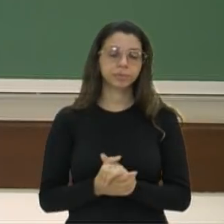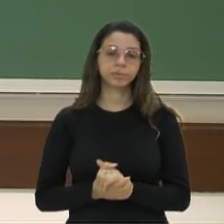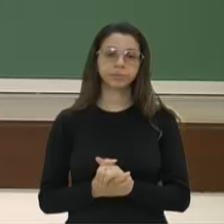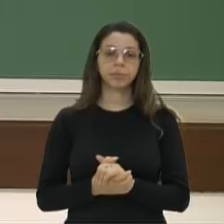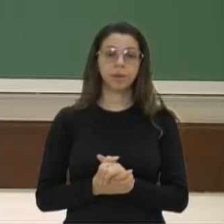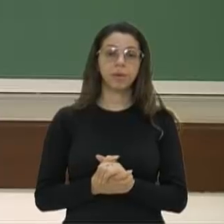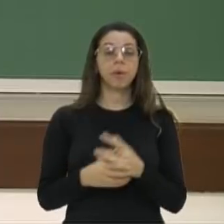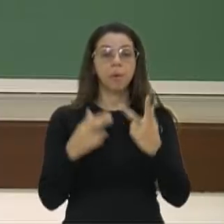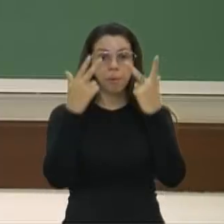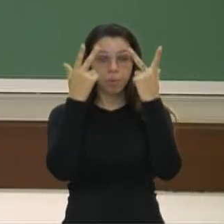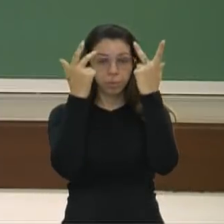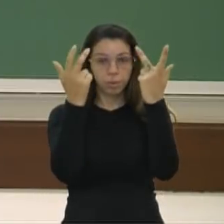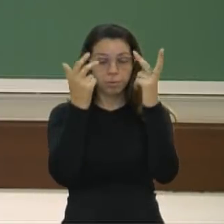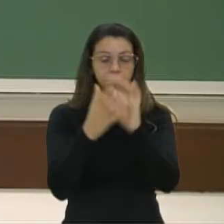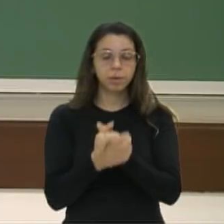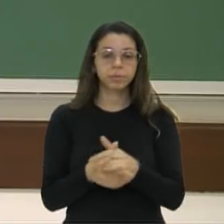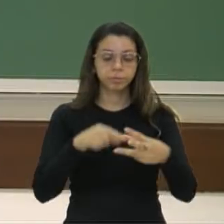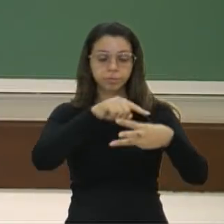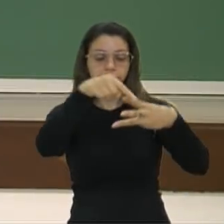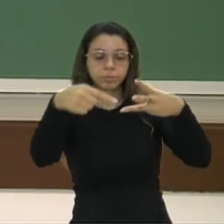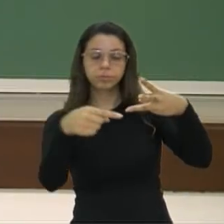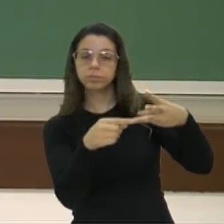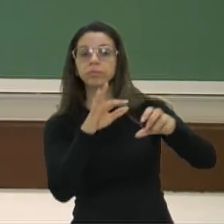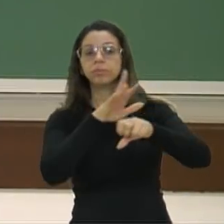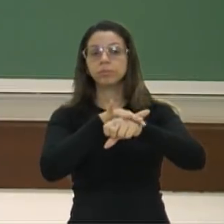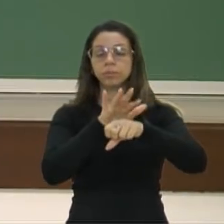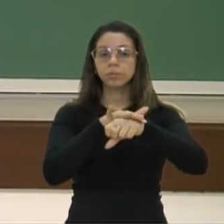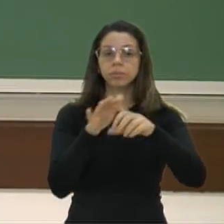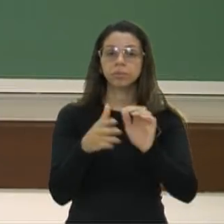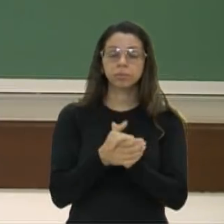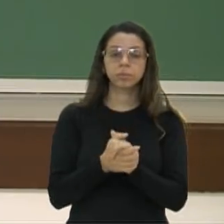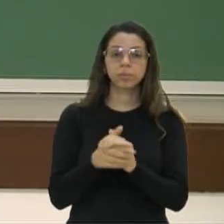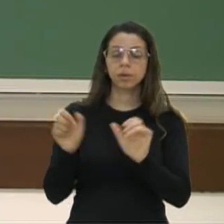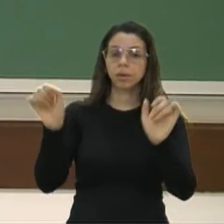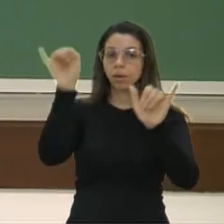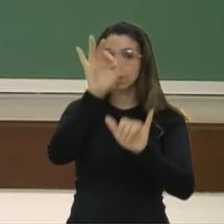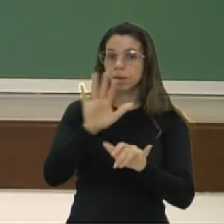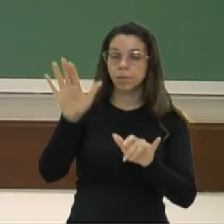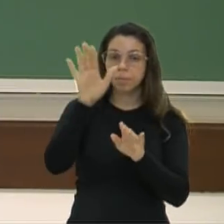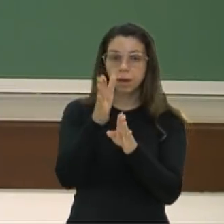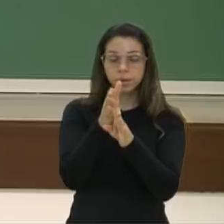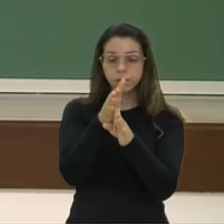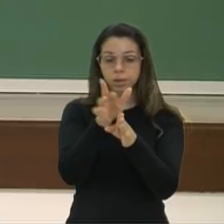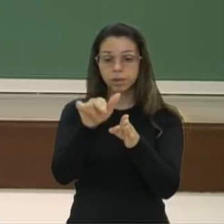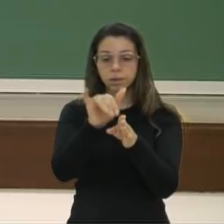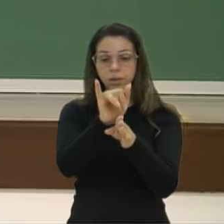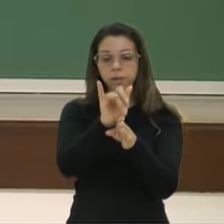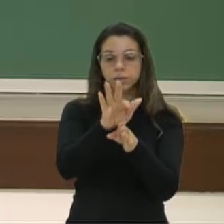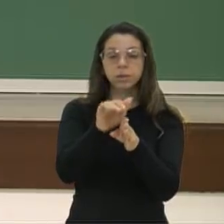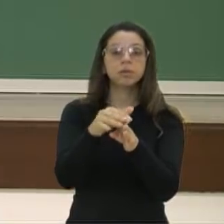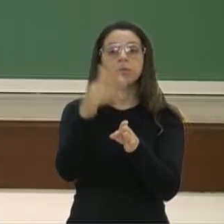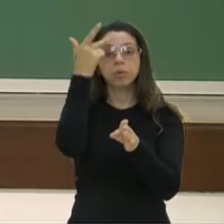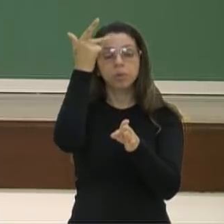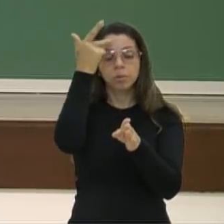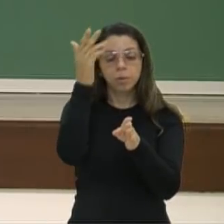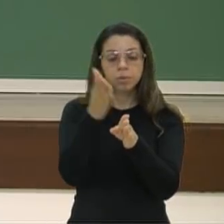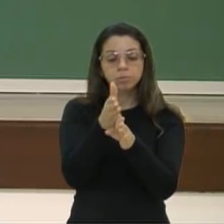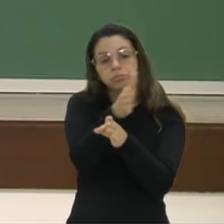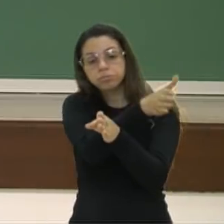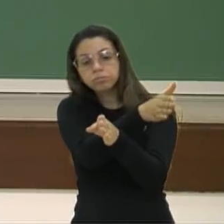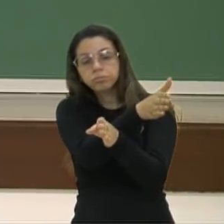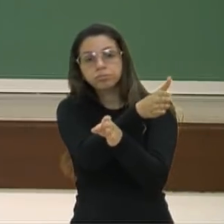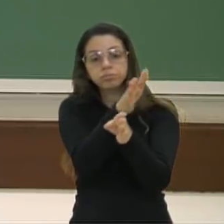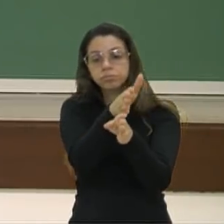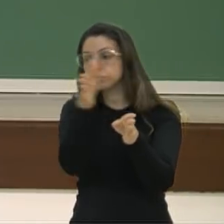miopia, hipermetropia e astigmatismo, quando a imagem é formada na retina, visão normal, ou